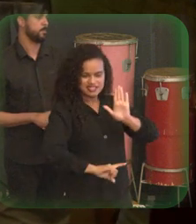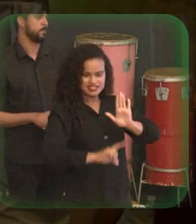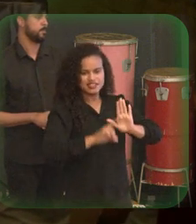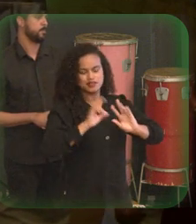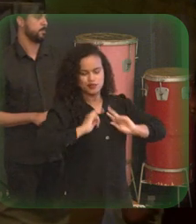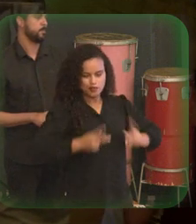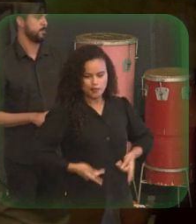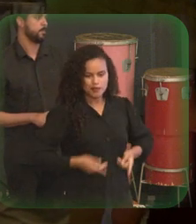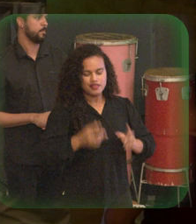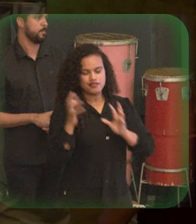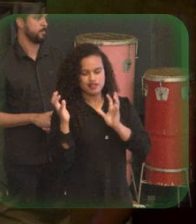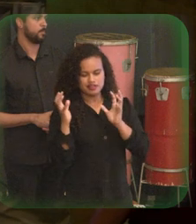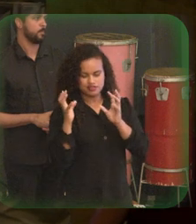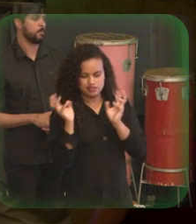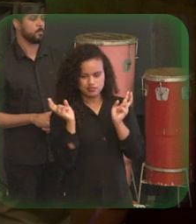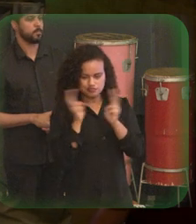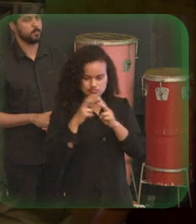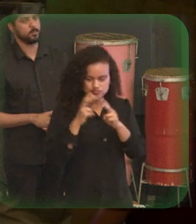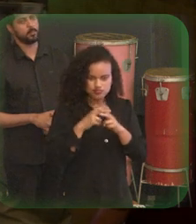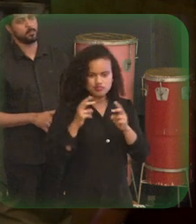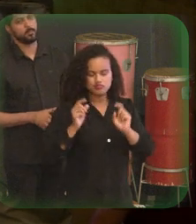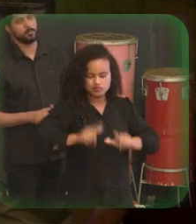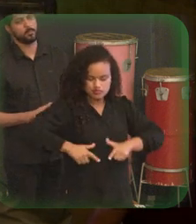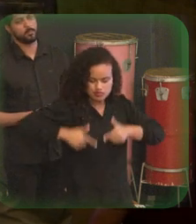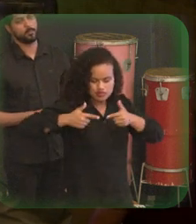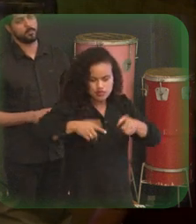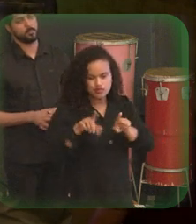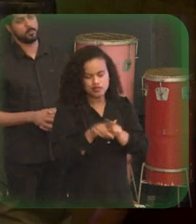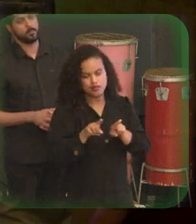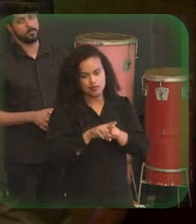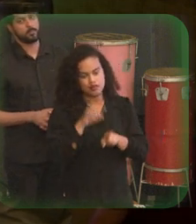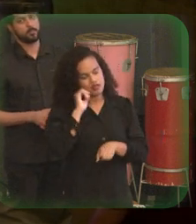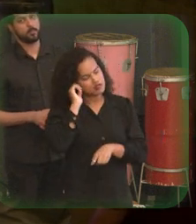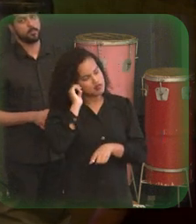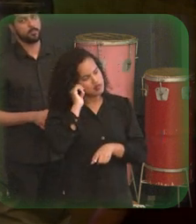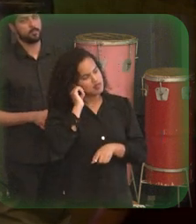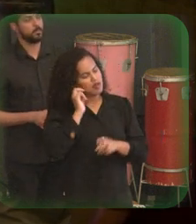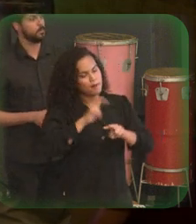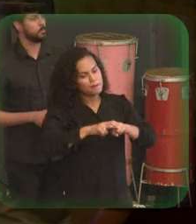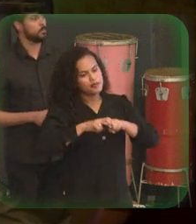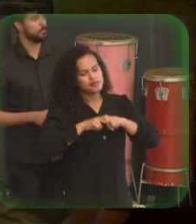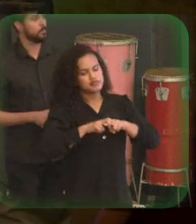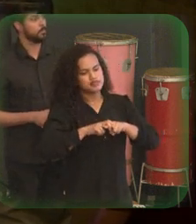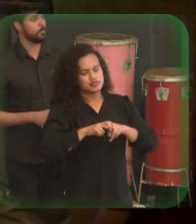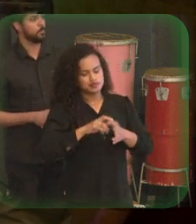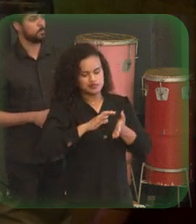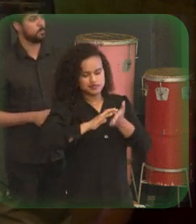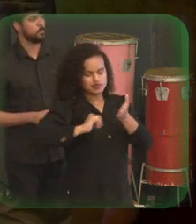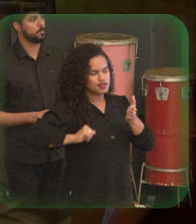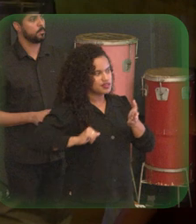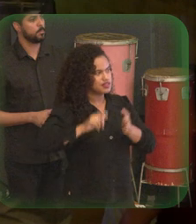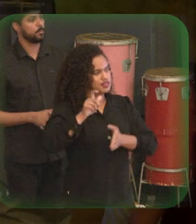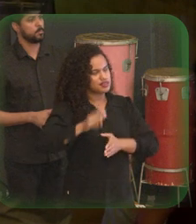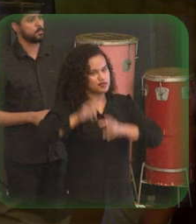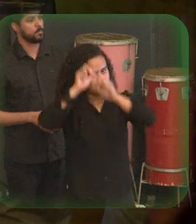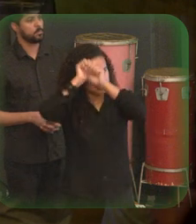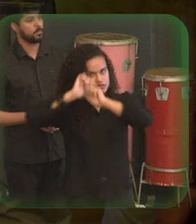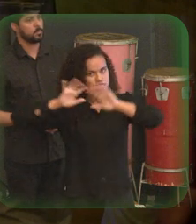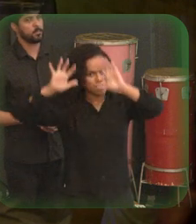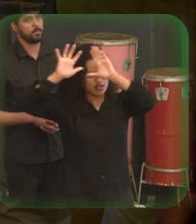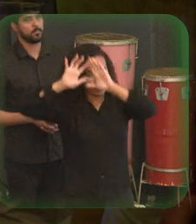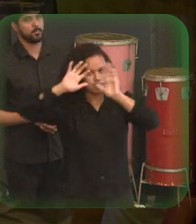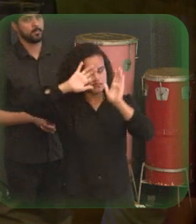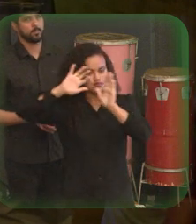de conflito, de luta. Por isso que, retirando agora, né, do campo das cosmovisões, que vem